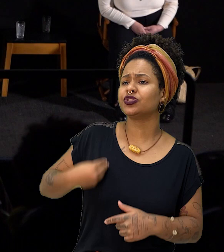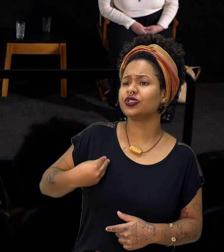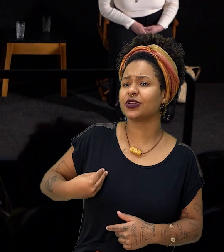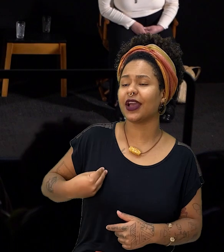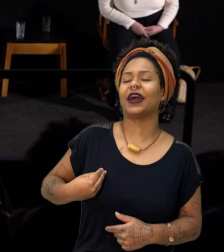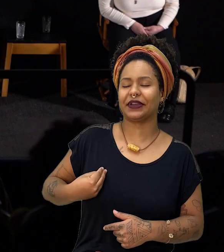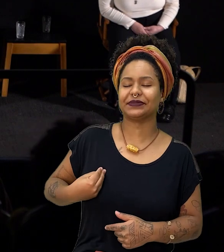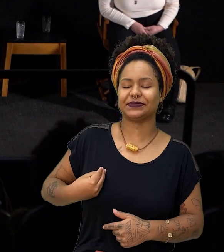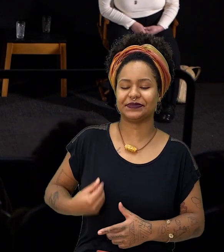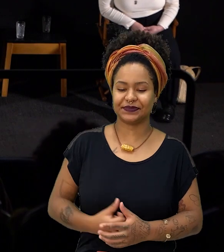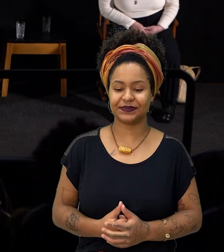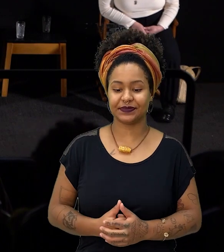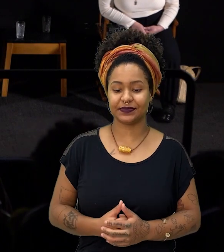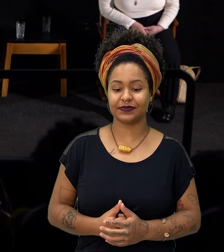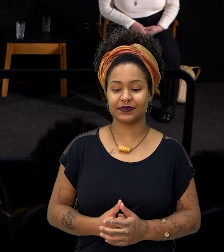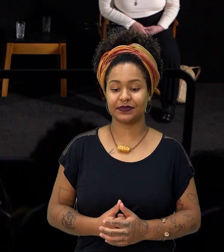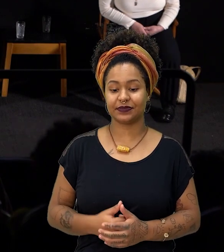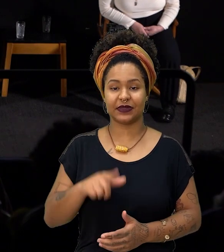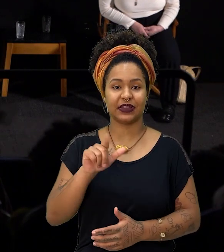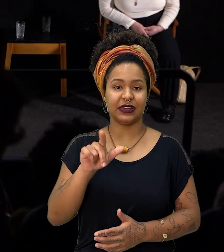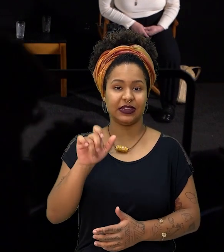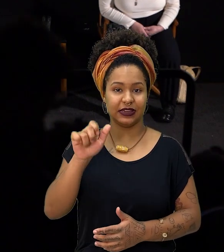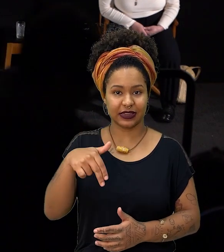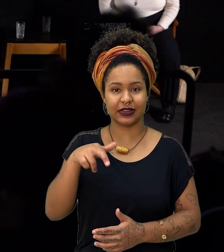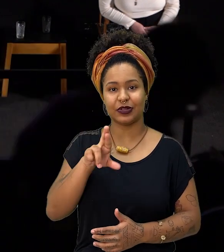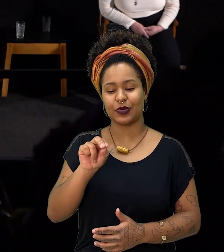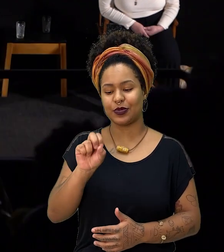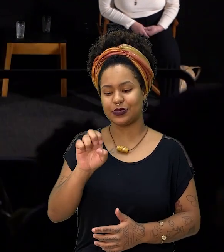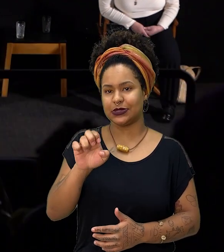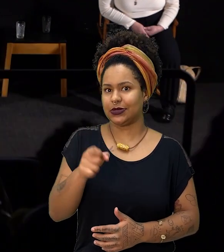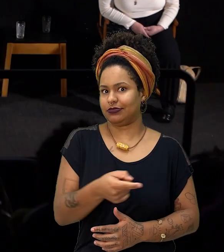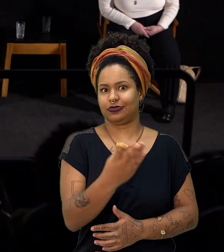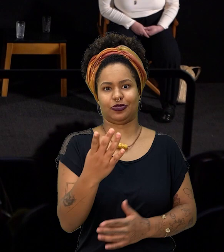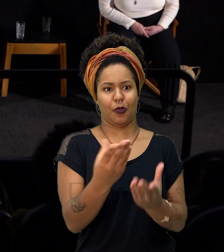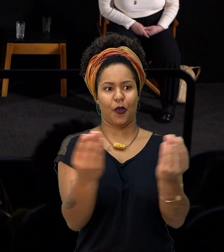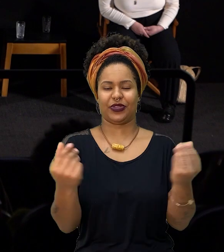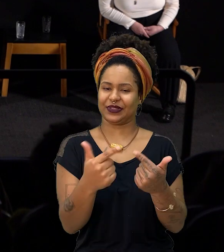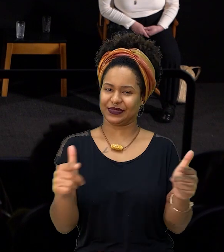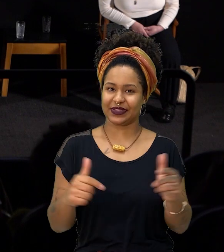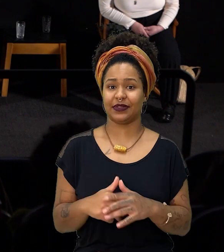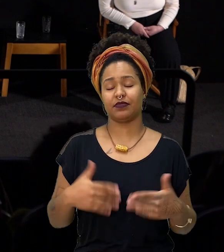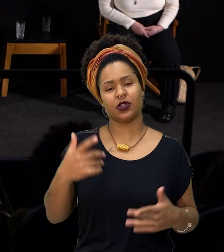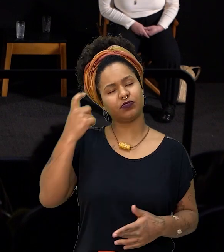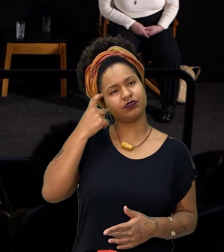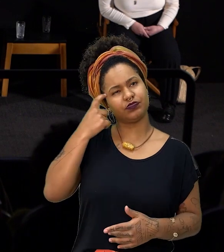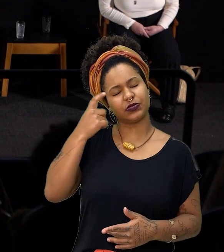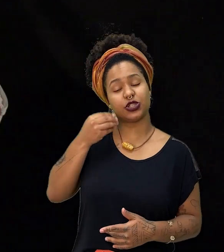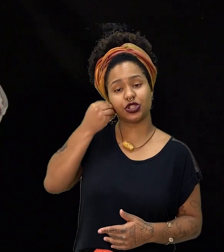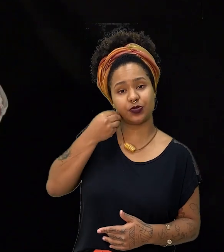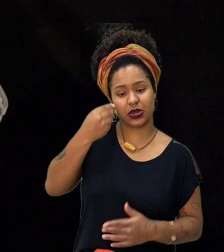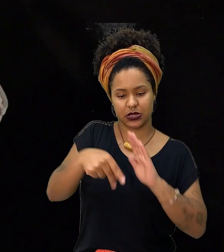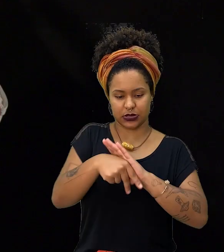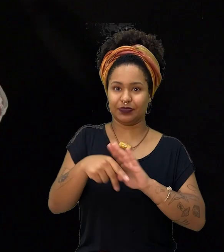Com esse nome, não ia ter muitas, né? considerando toda a sua experiência e conhecimento